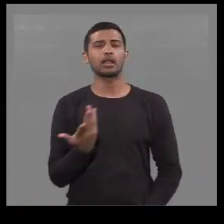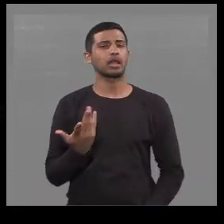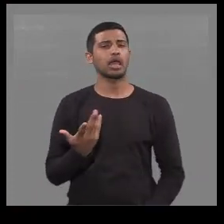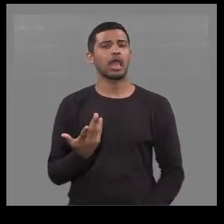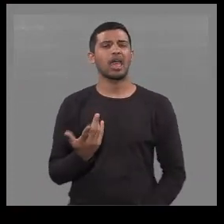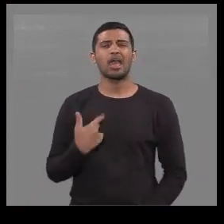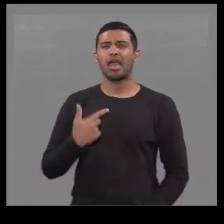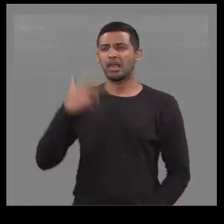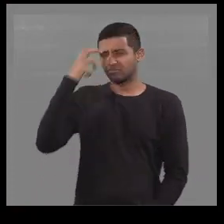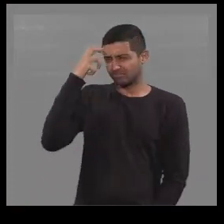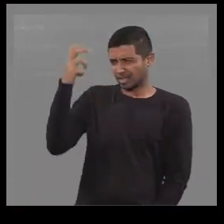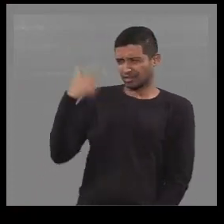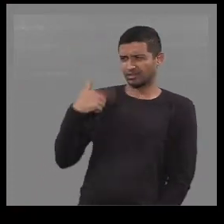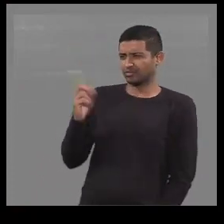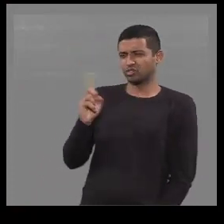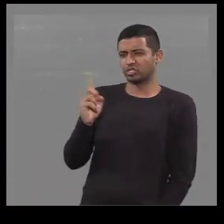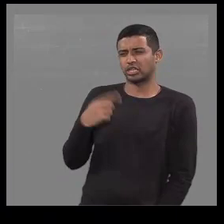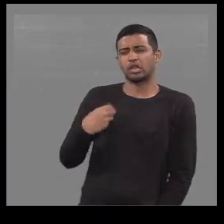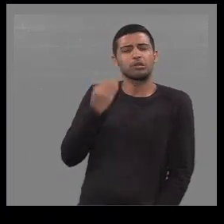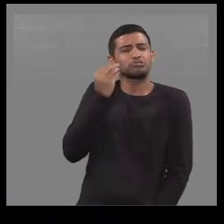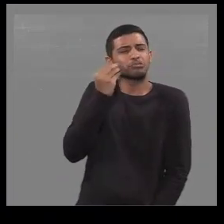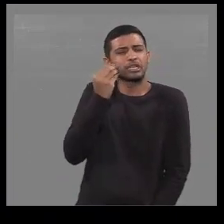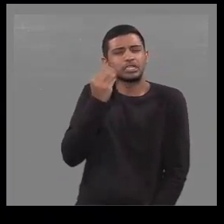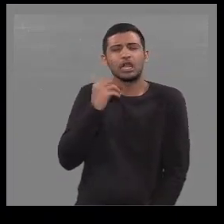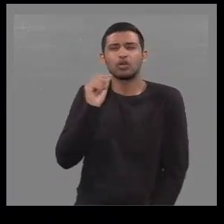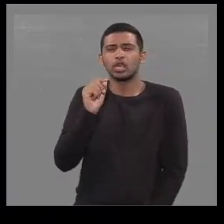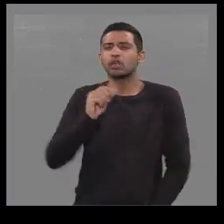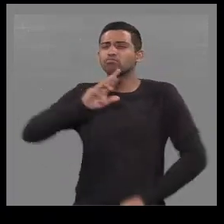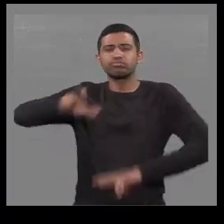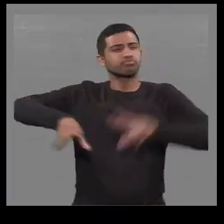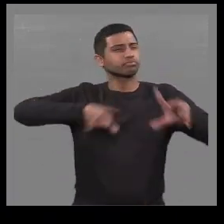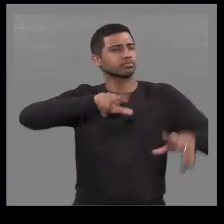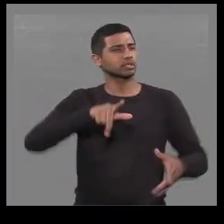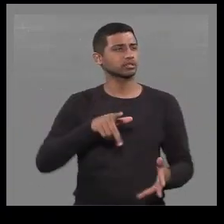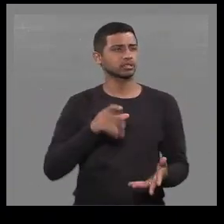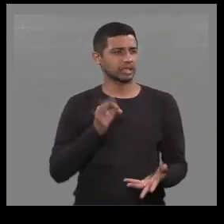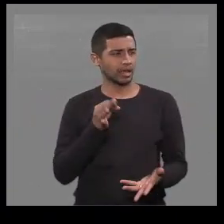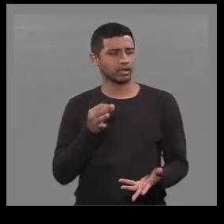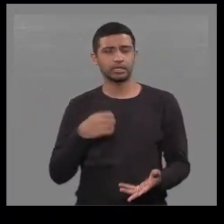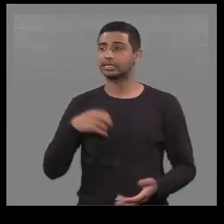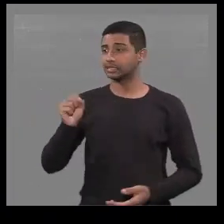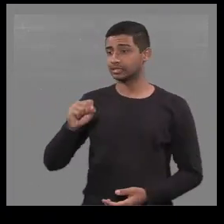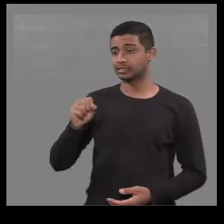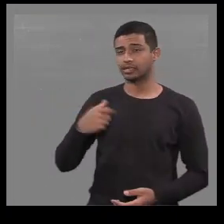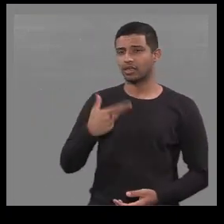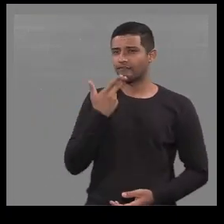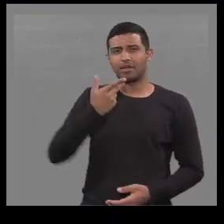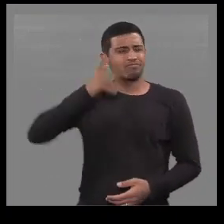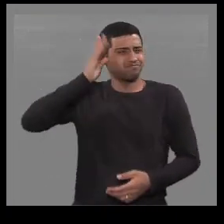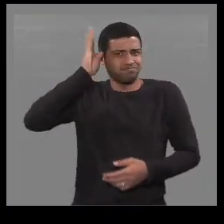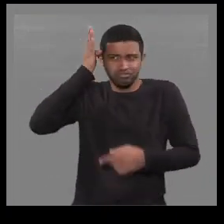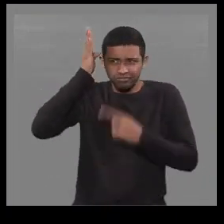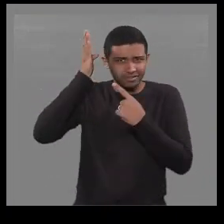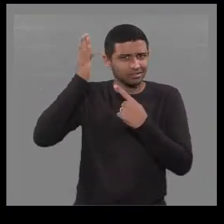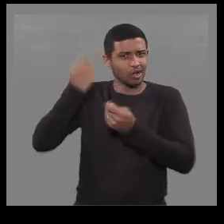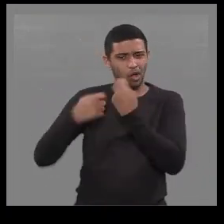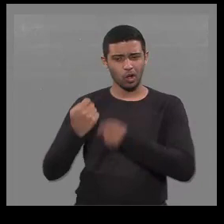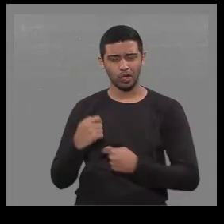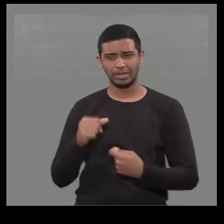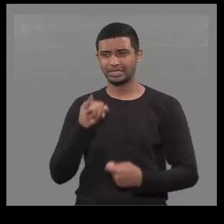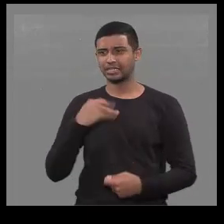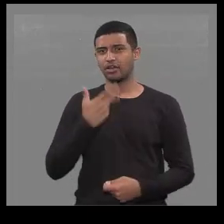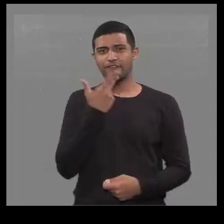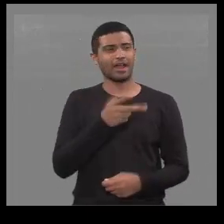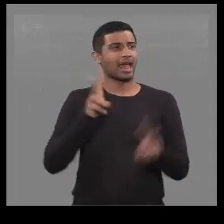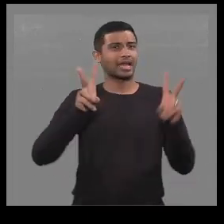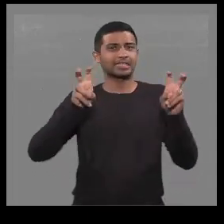você diz, não é inteligente não apostar na diversidade, não é isso? Isso mesmo, é o que eu falo, né? Uma burrice